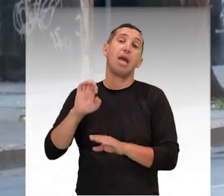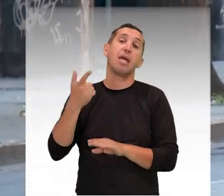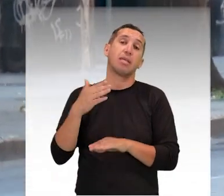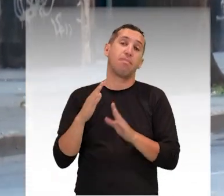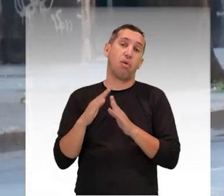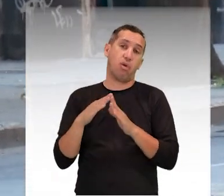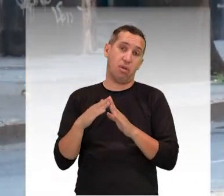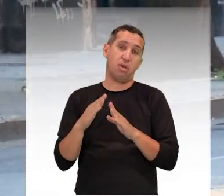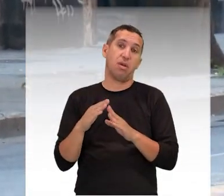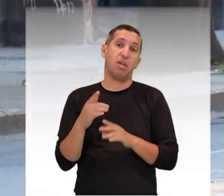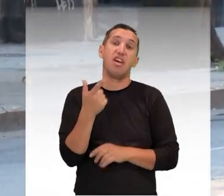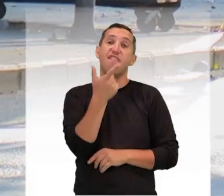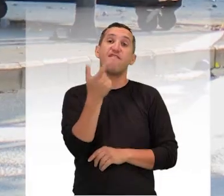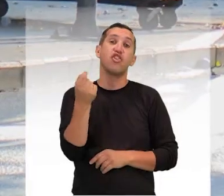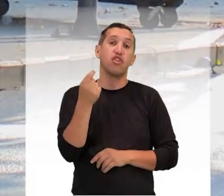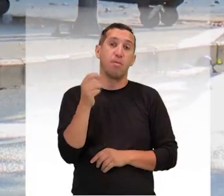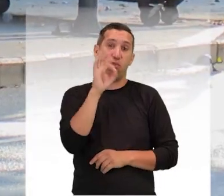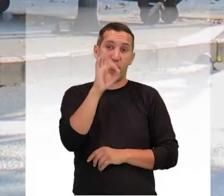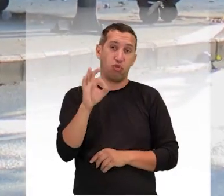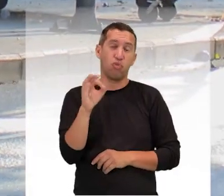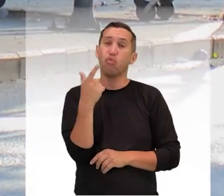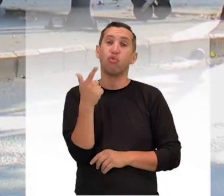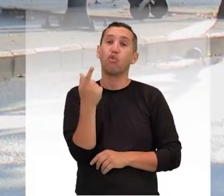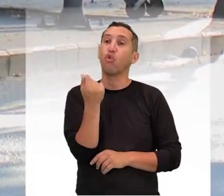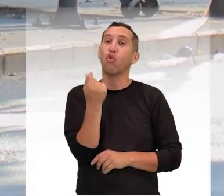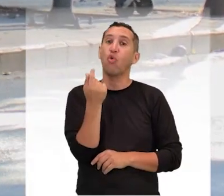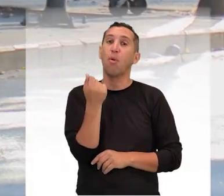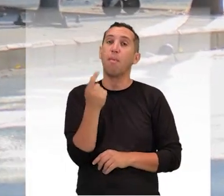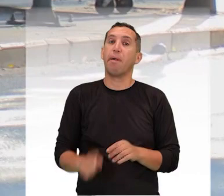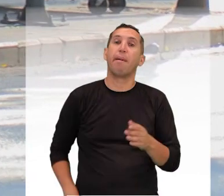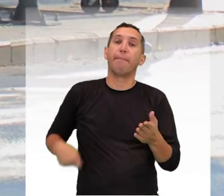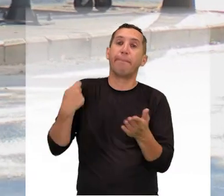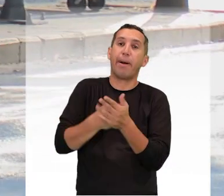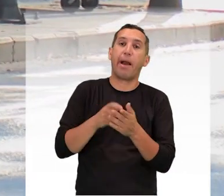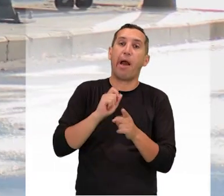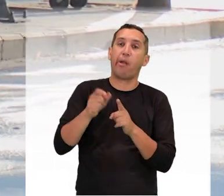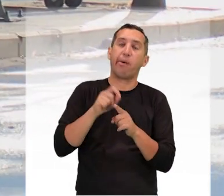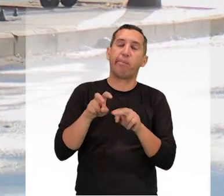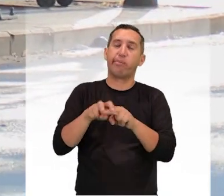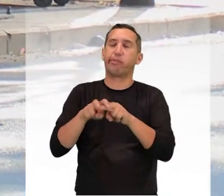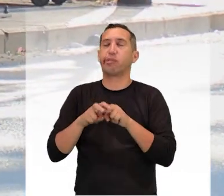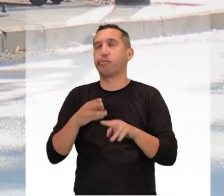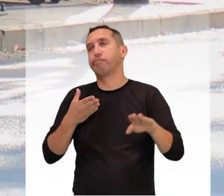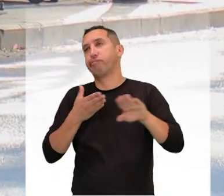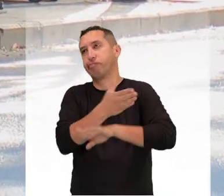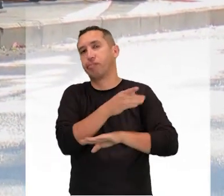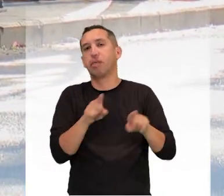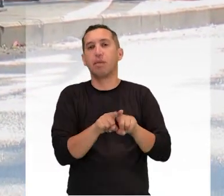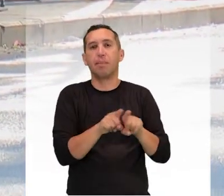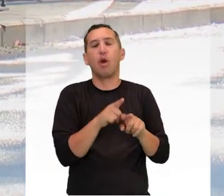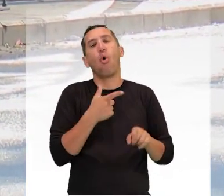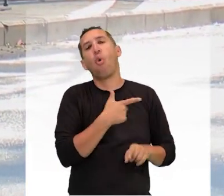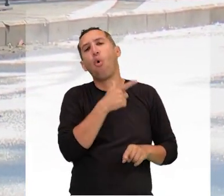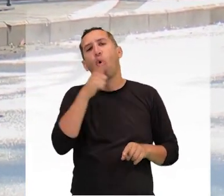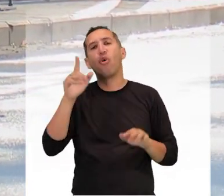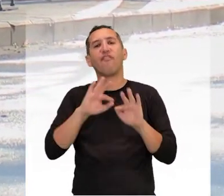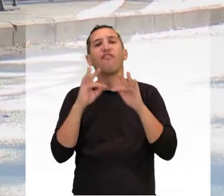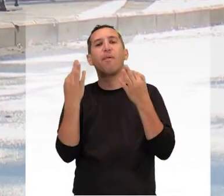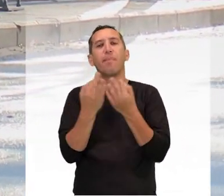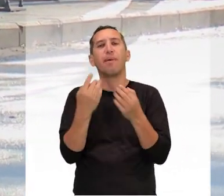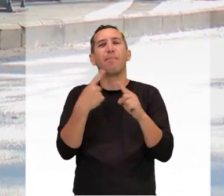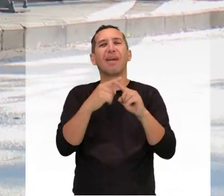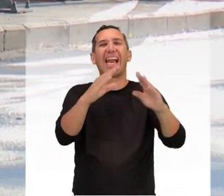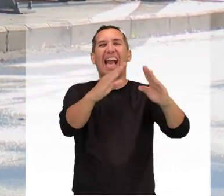em situação de rua, mais de 20% não tinham condições de arcar com o ônus de um aluguel e por isso passaram a ocupar, além das famílias que